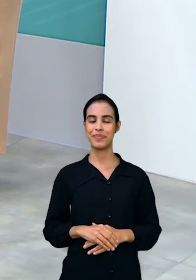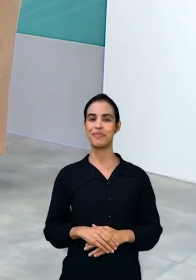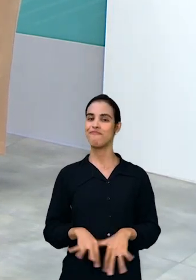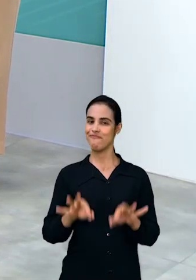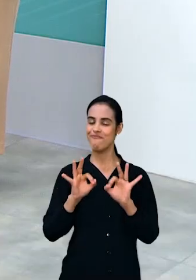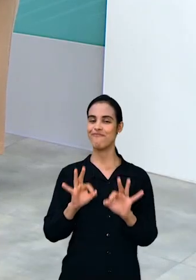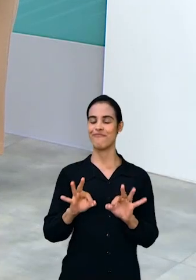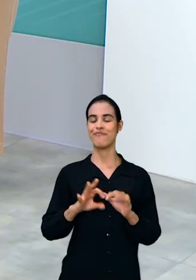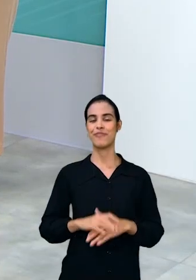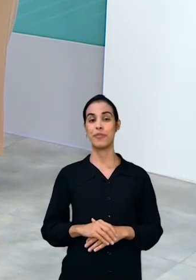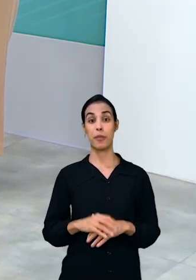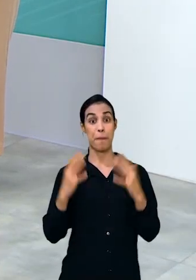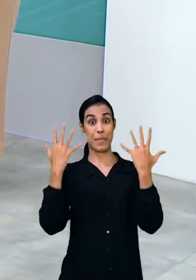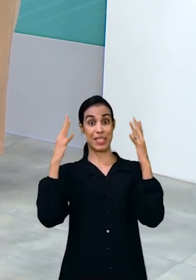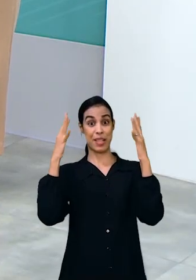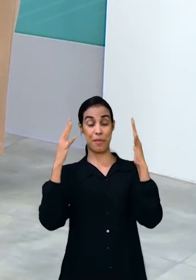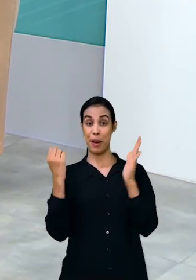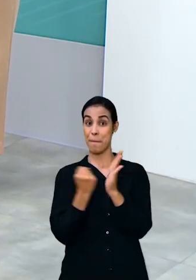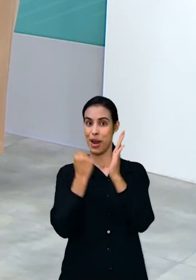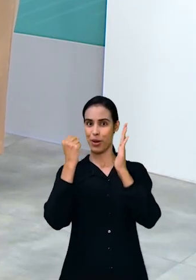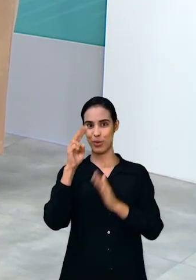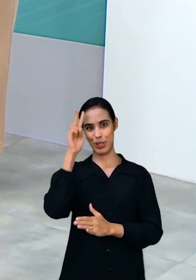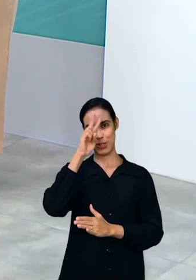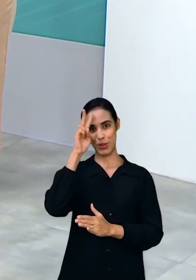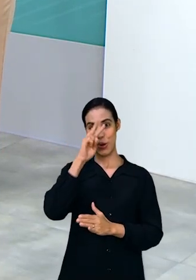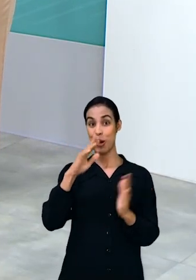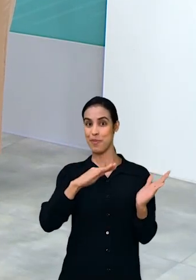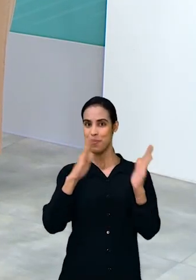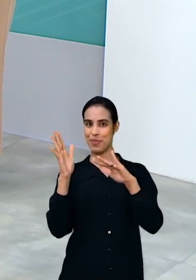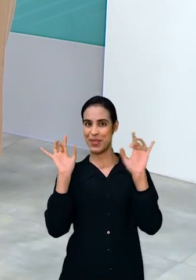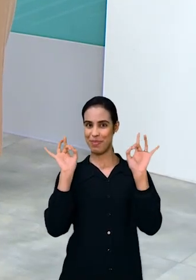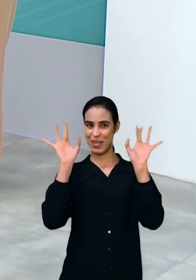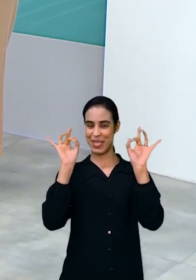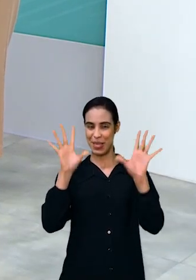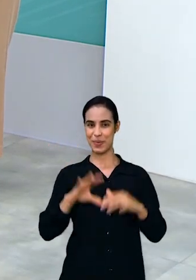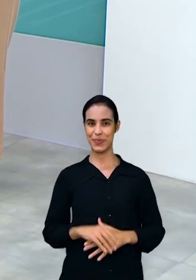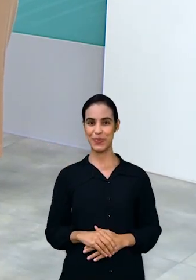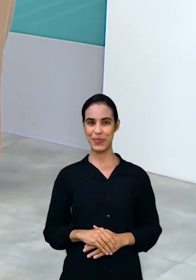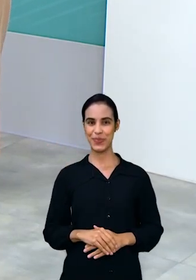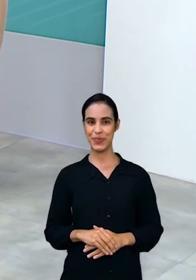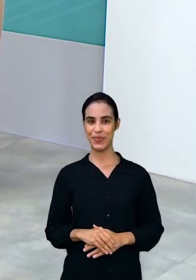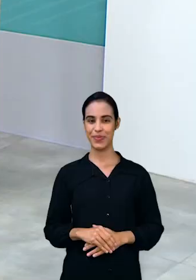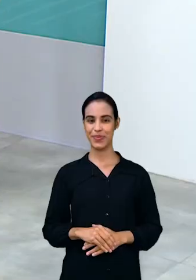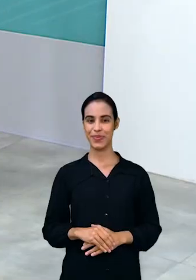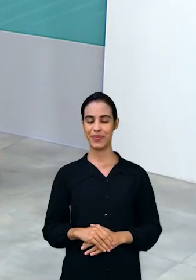Tribunal Superior do Trabalho. Exatamente, Luane. E para celebrar esse marco, preparamos uma reportagem